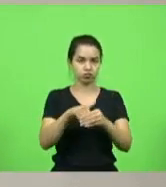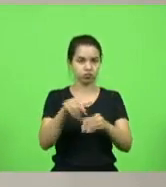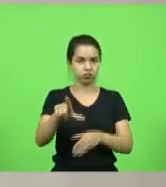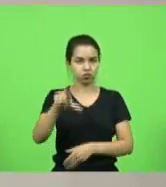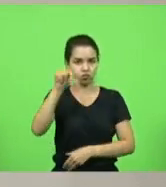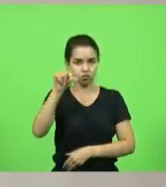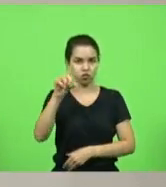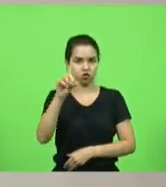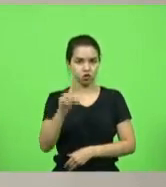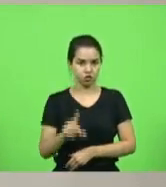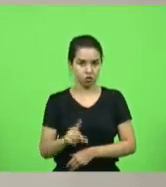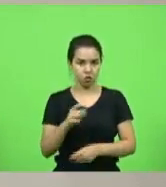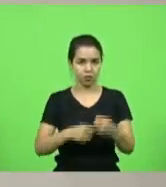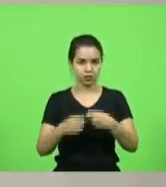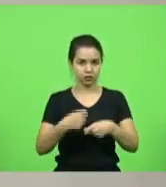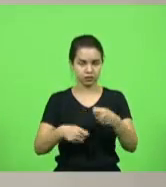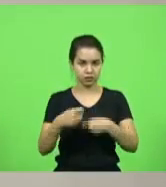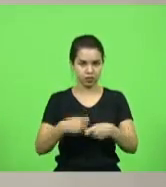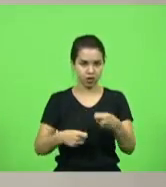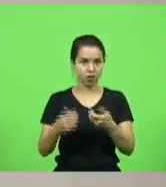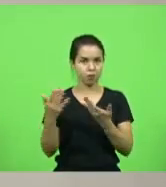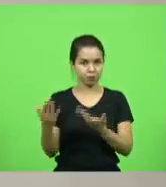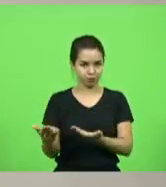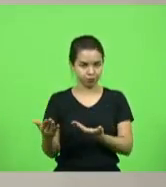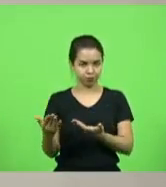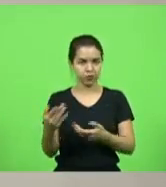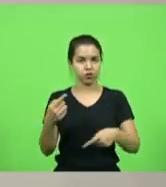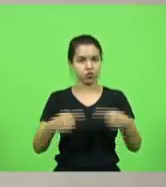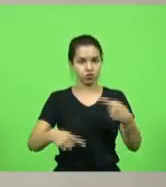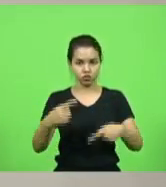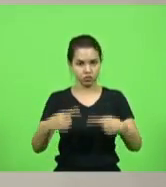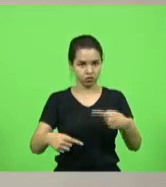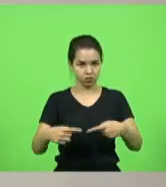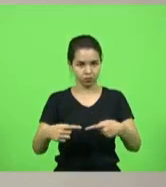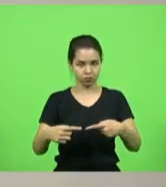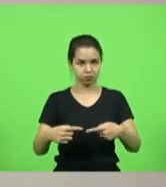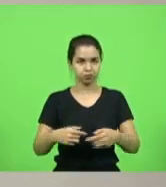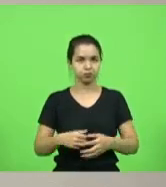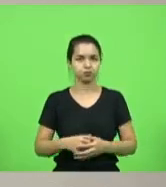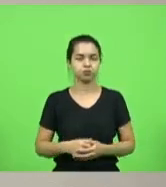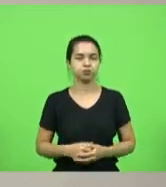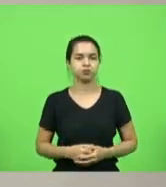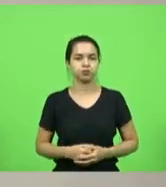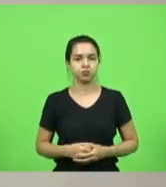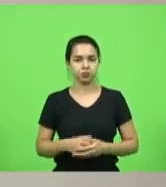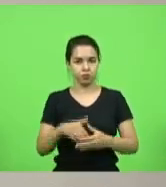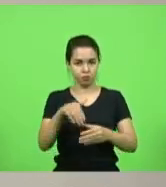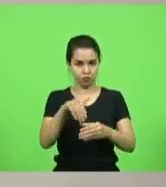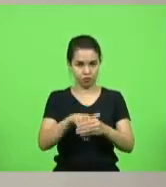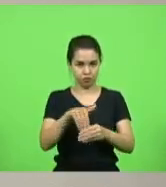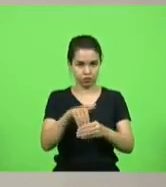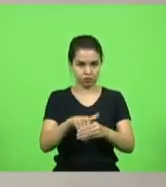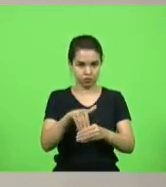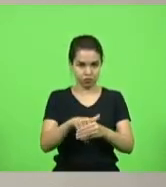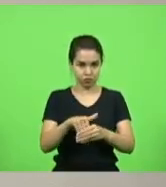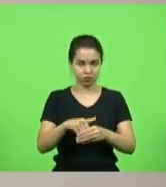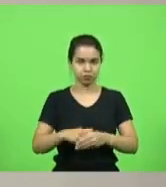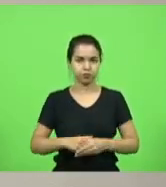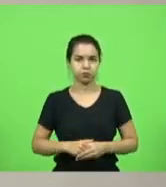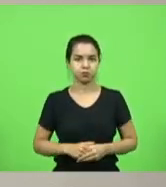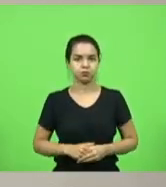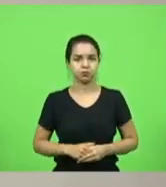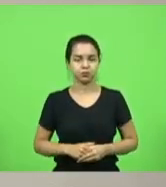diretor comercial da referida entidade. Em discussão. Não havendo quem queira discutir, em votação. Deputados que aprovam, permaneçam como se encontram.